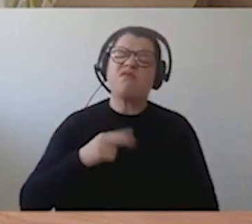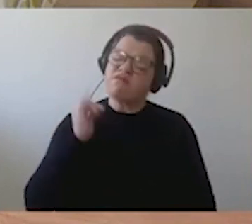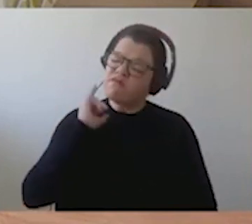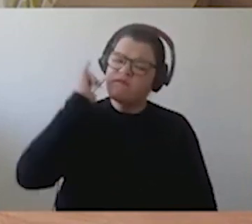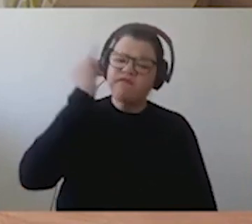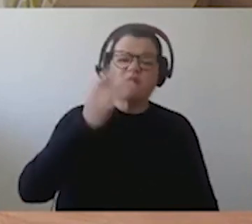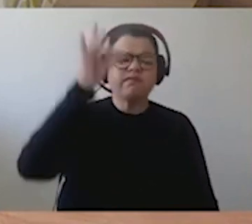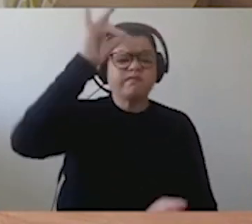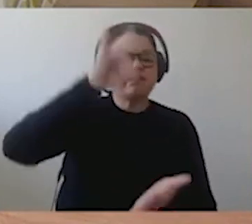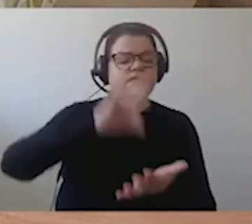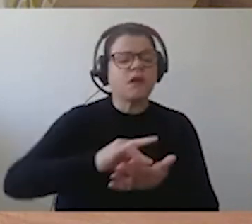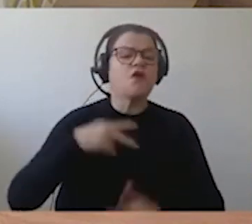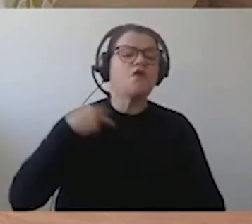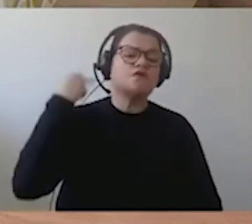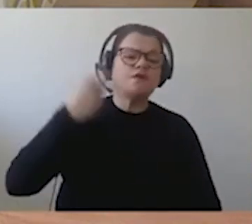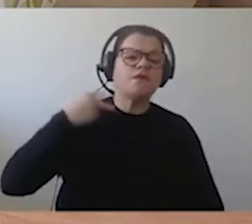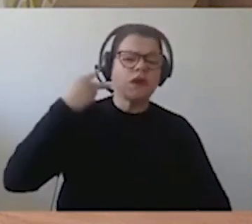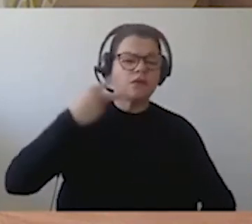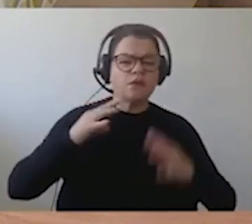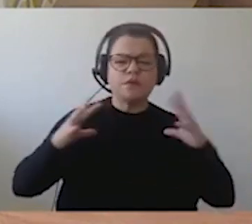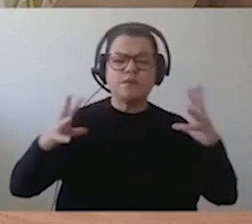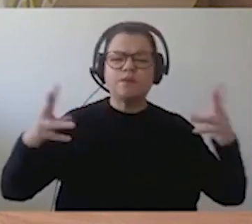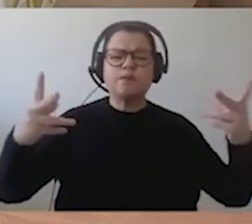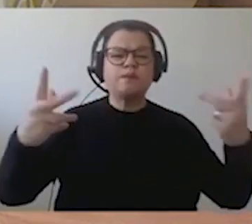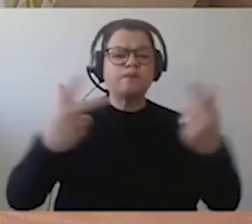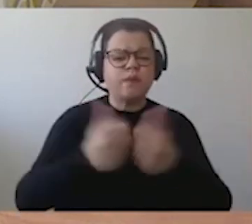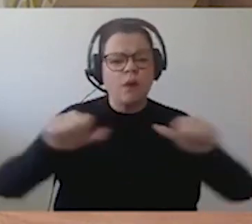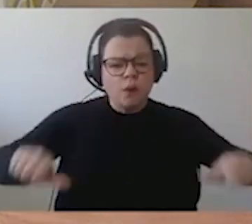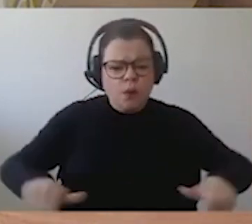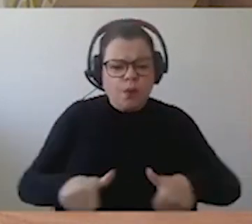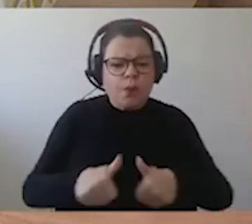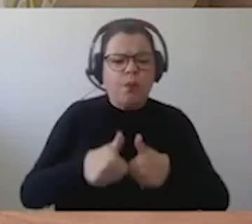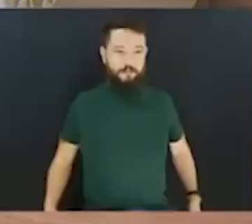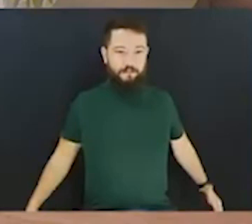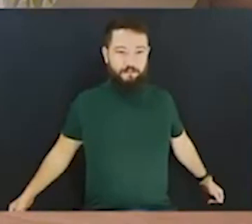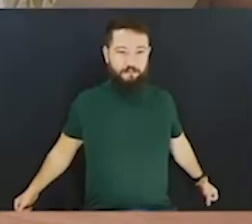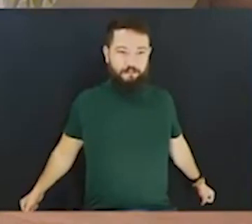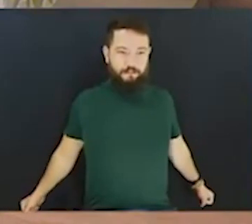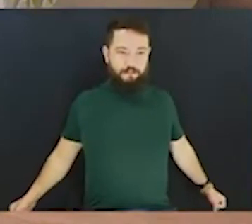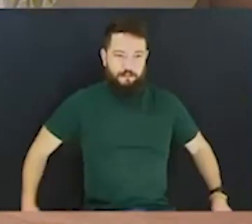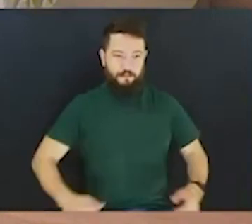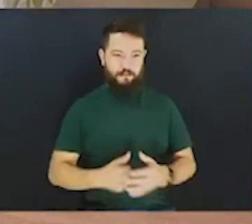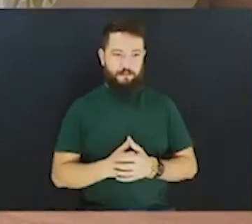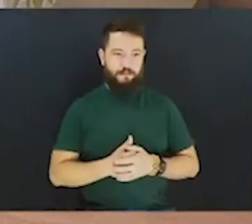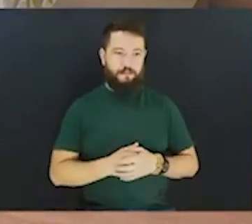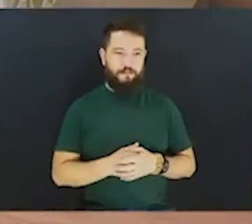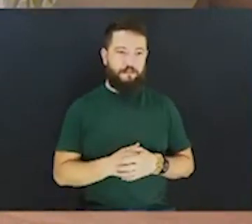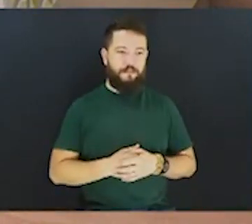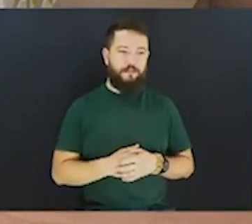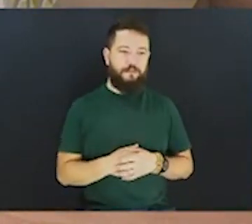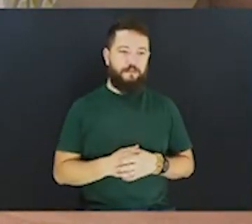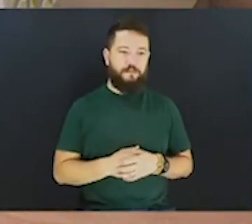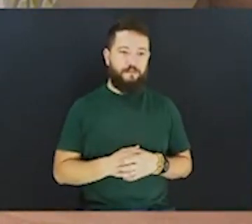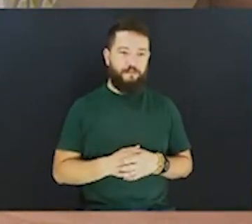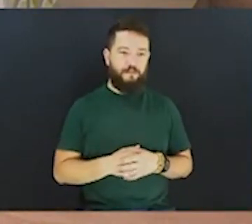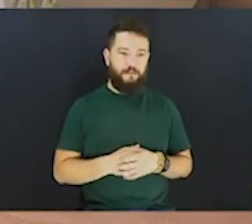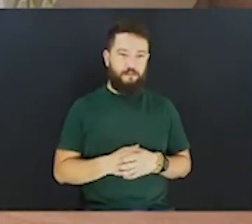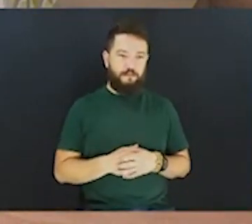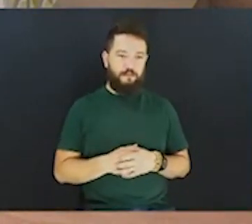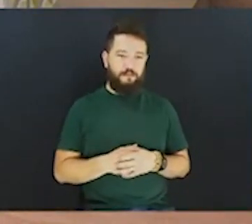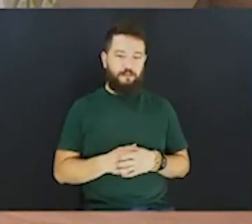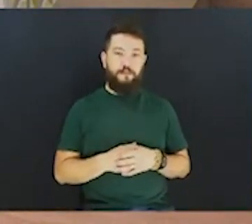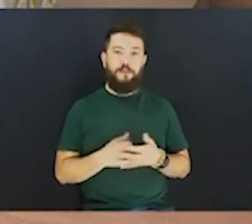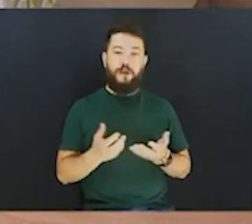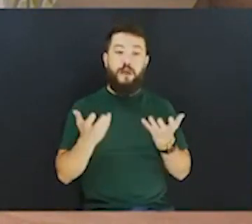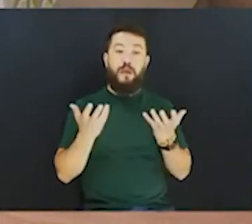vereadores todos foram bem sucedidos nessa missão de criar esse ambiente institucional aberto transparente